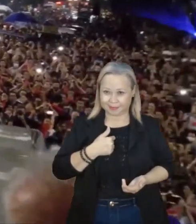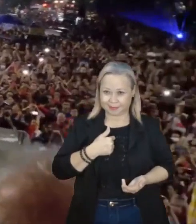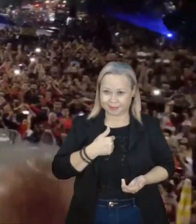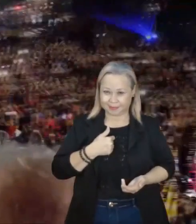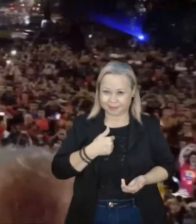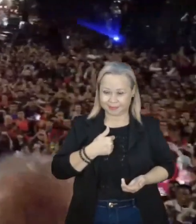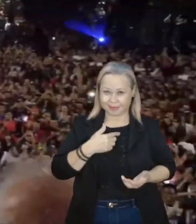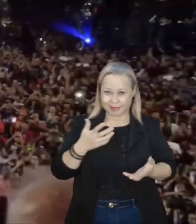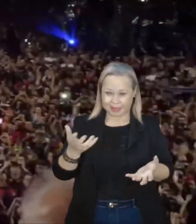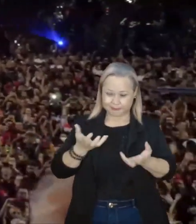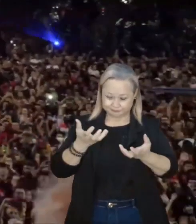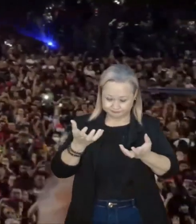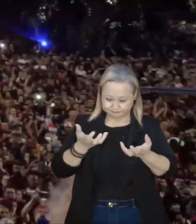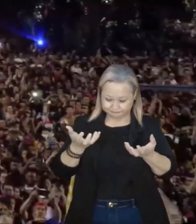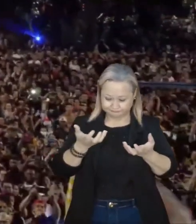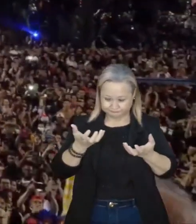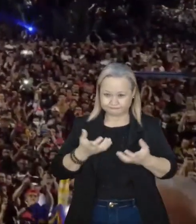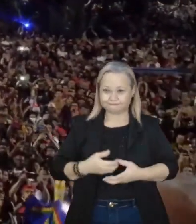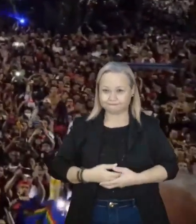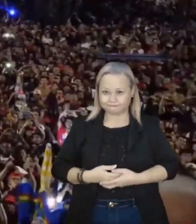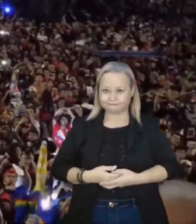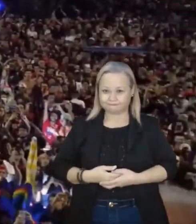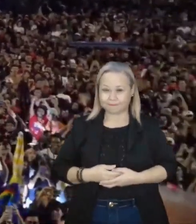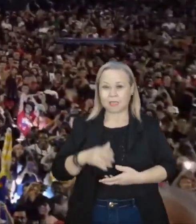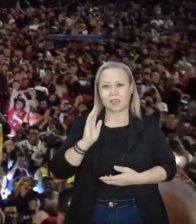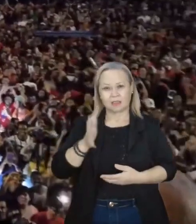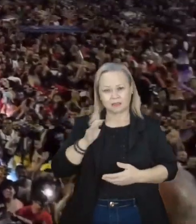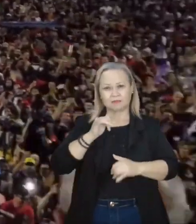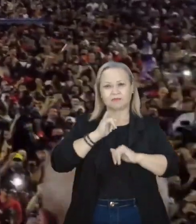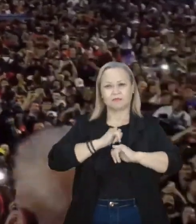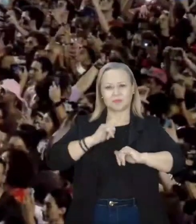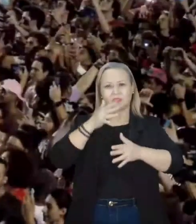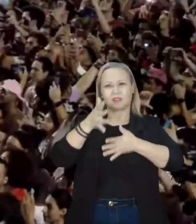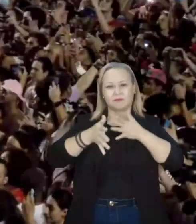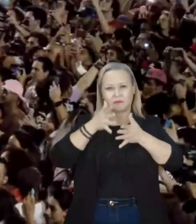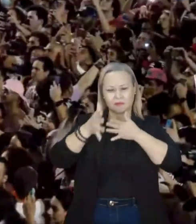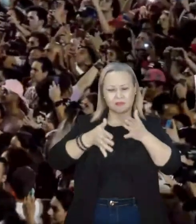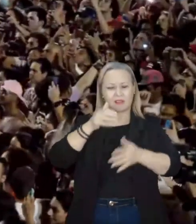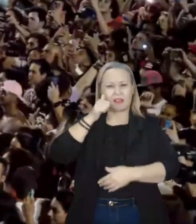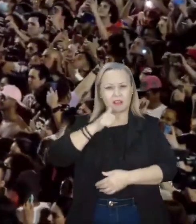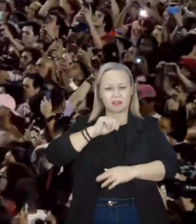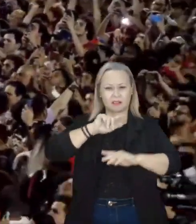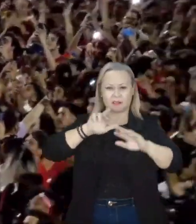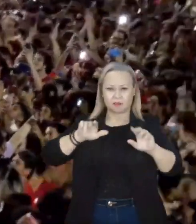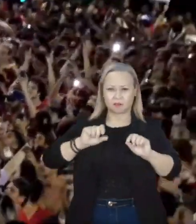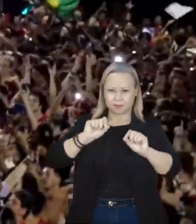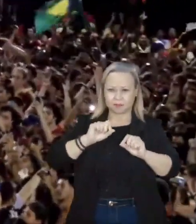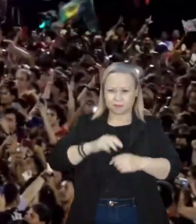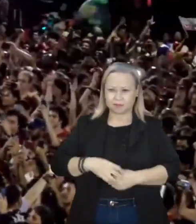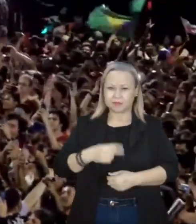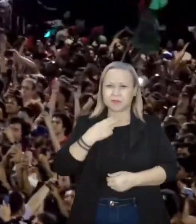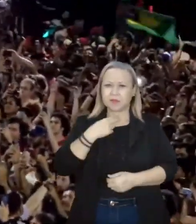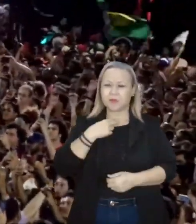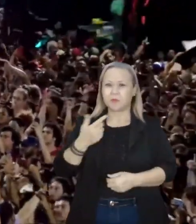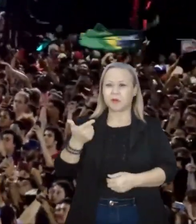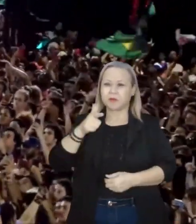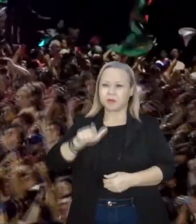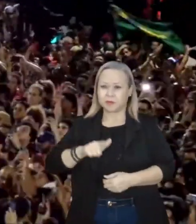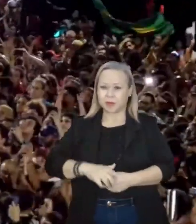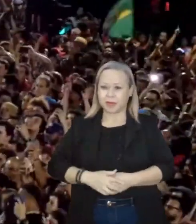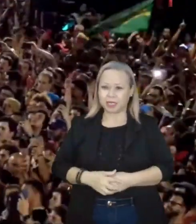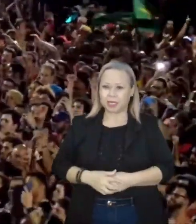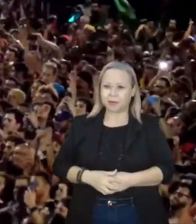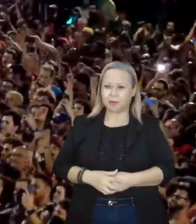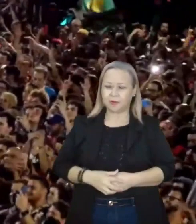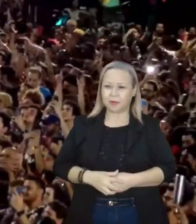Eu quero... Eu já falei ali das mulheres. Eu não posso repetir. Eu não